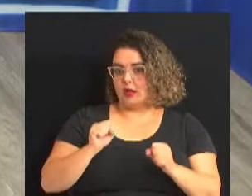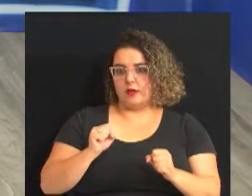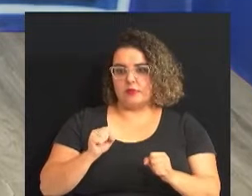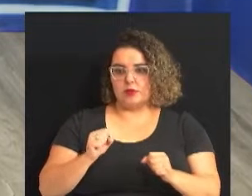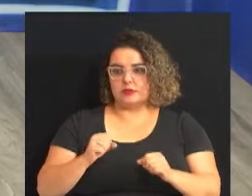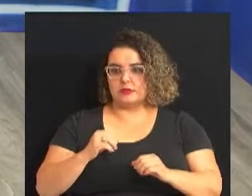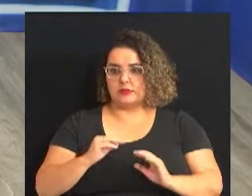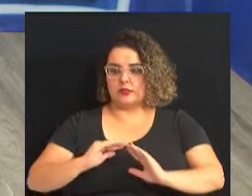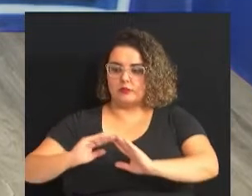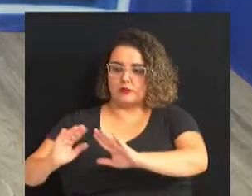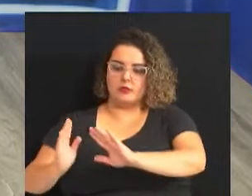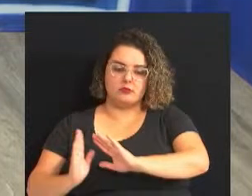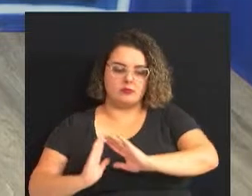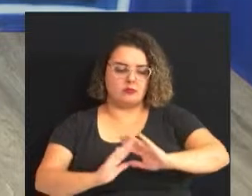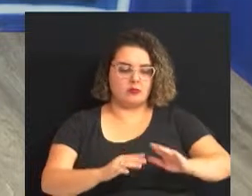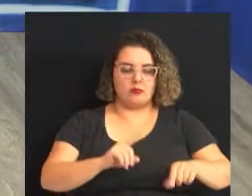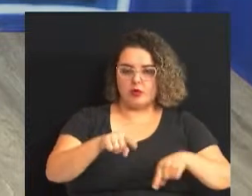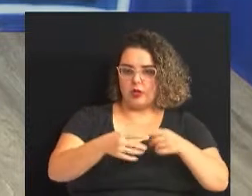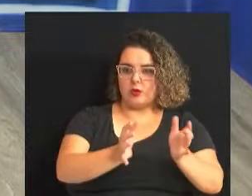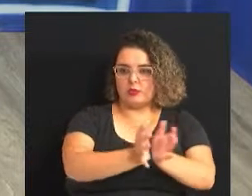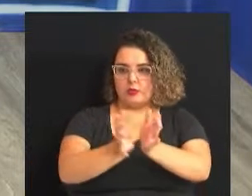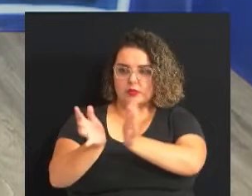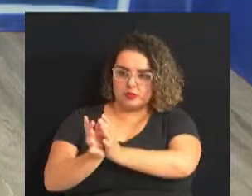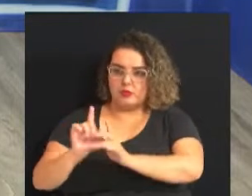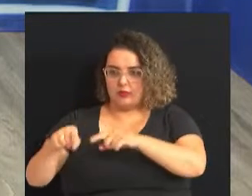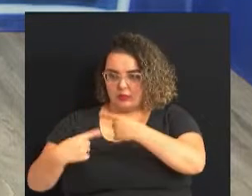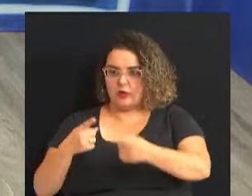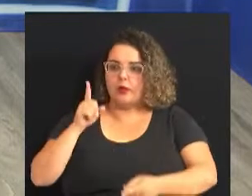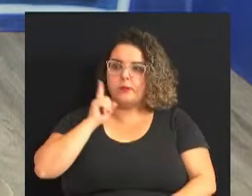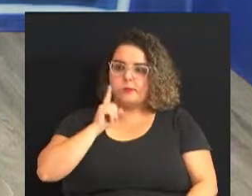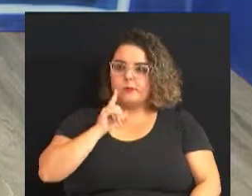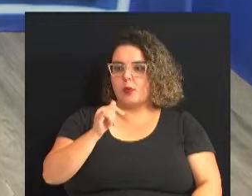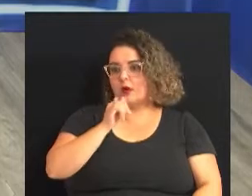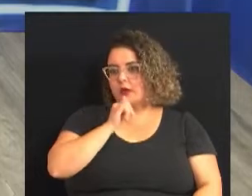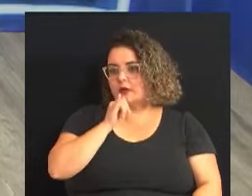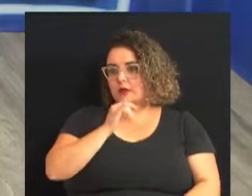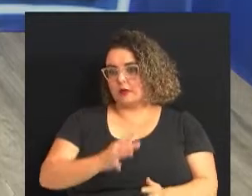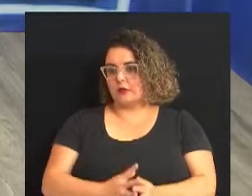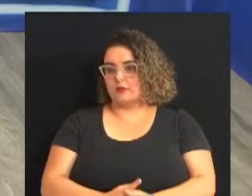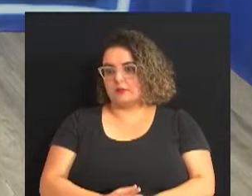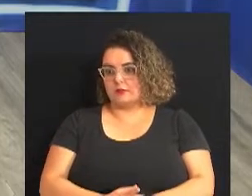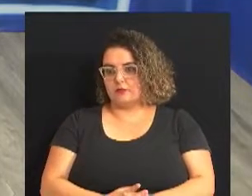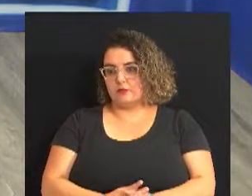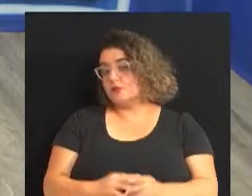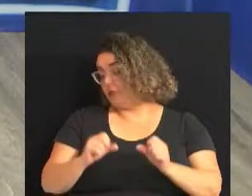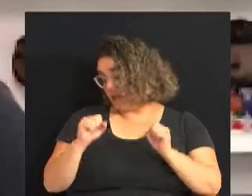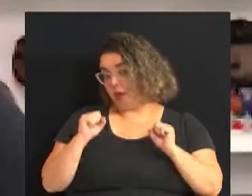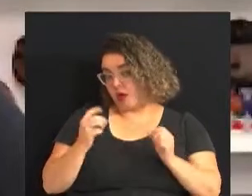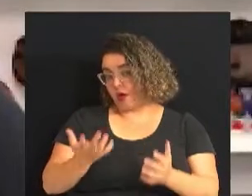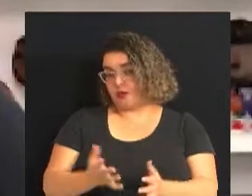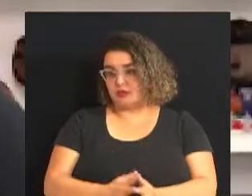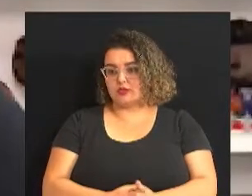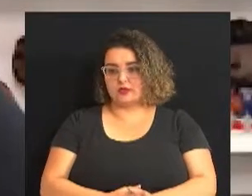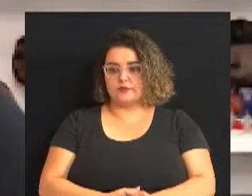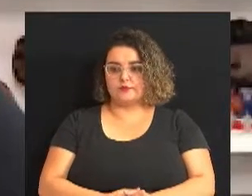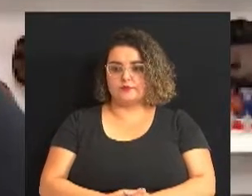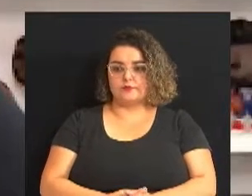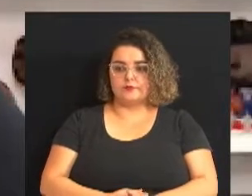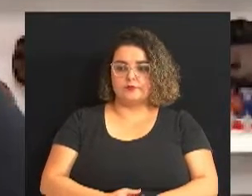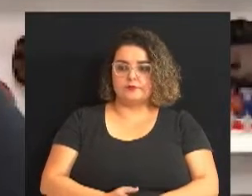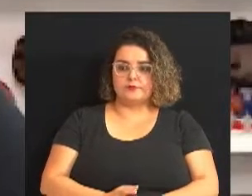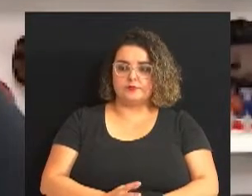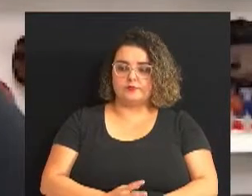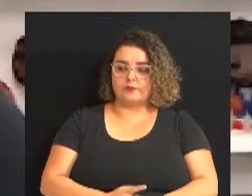ele pode ir para uma outra equipe fora dos Estados Unidos, por exemplo? Pode, assim, a gente teve um